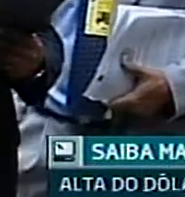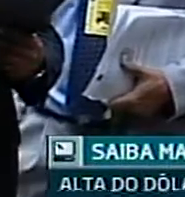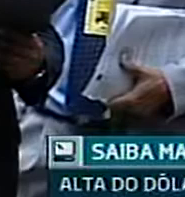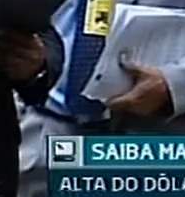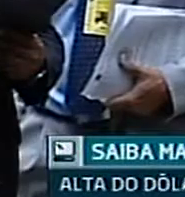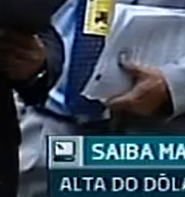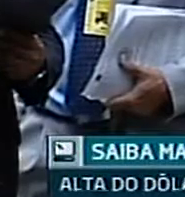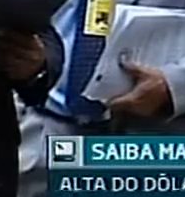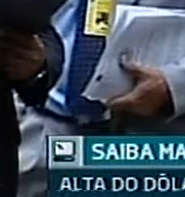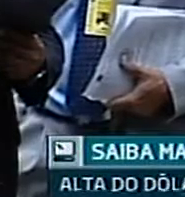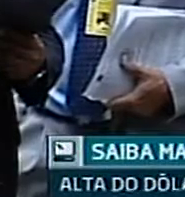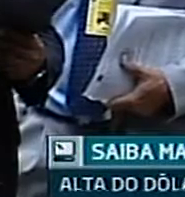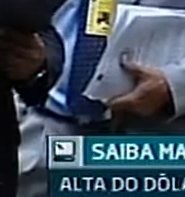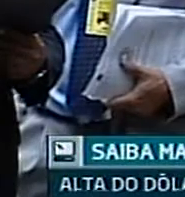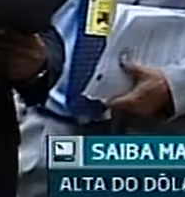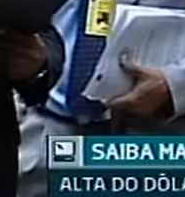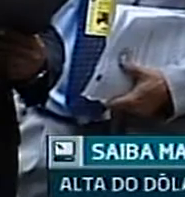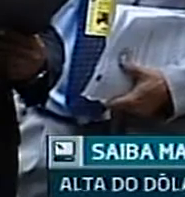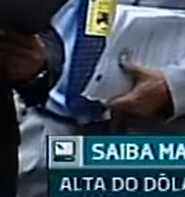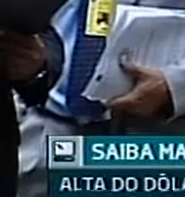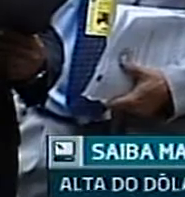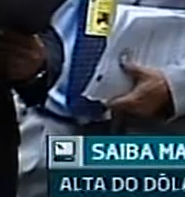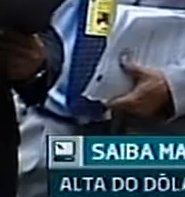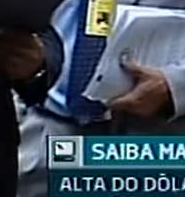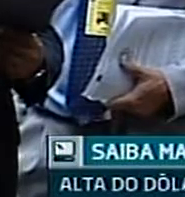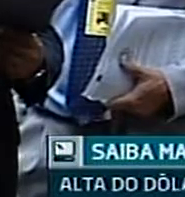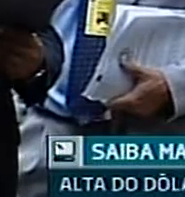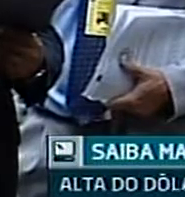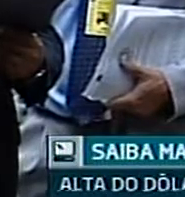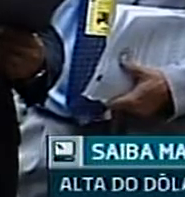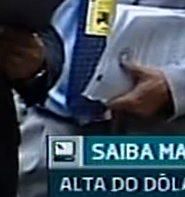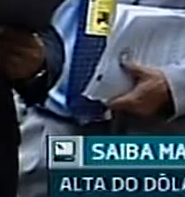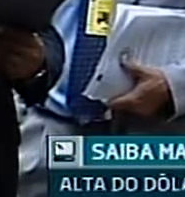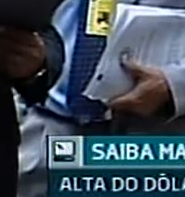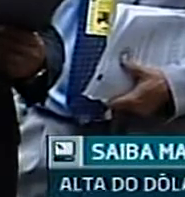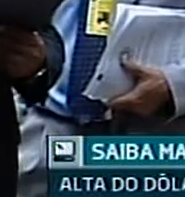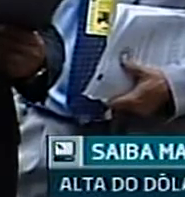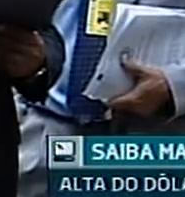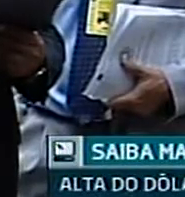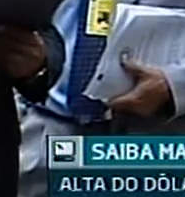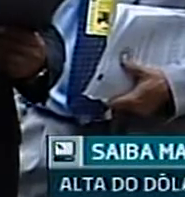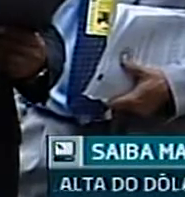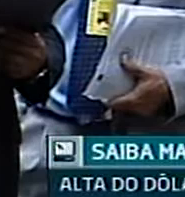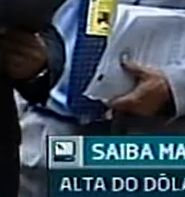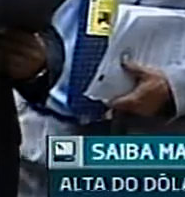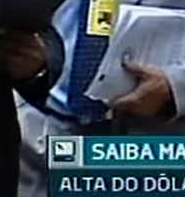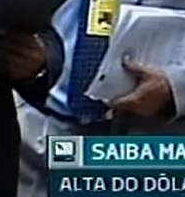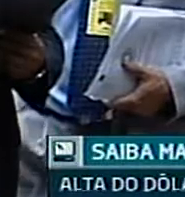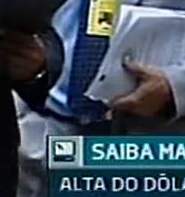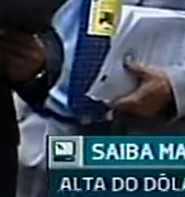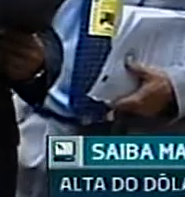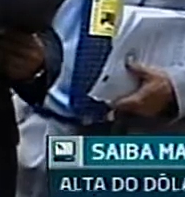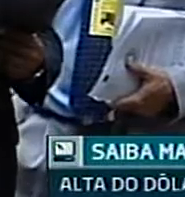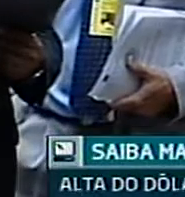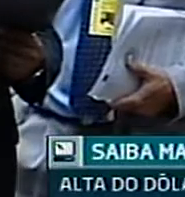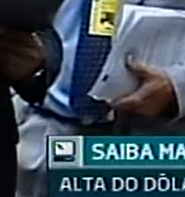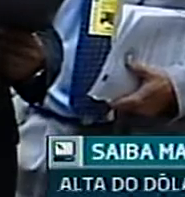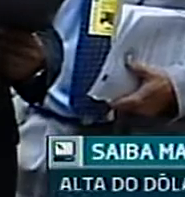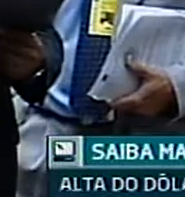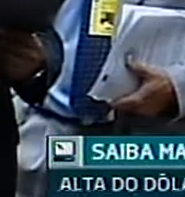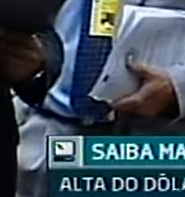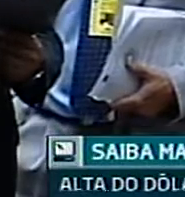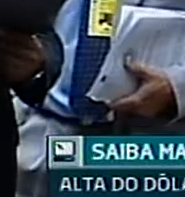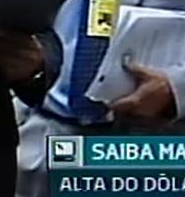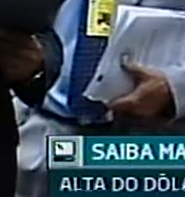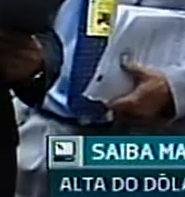interestaduais, que diz respeito à federação. Eu acho que tem que acrescentar a questão da federação, porque senão fica liberado para a federação, quer dizer,